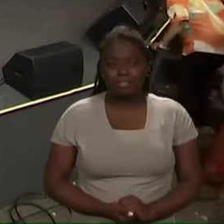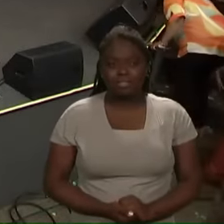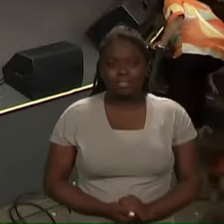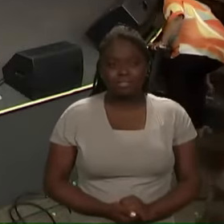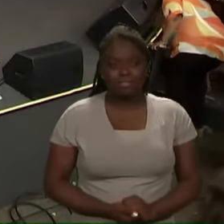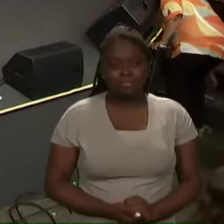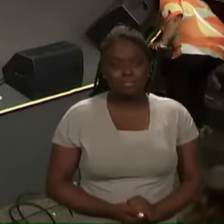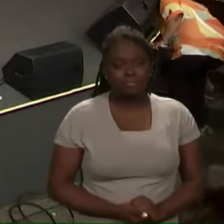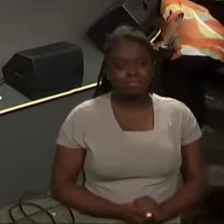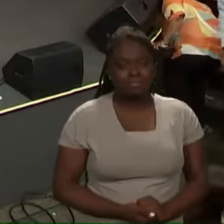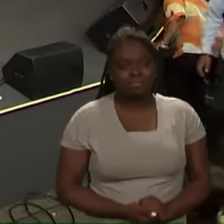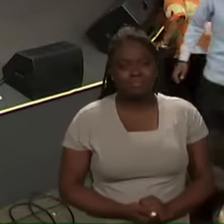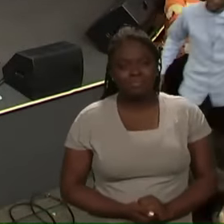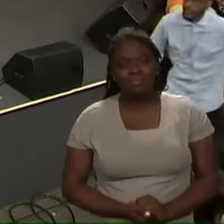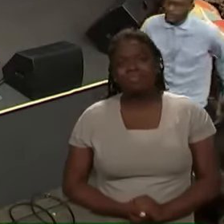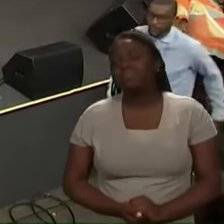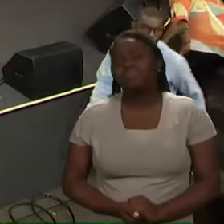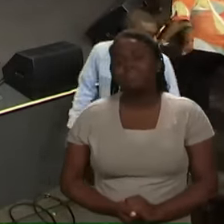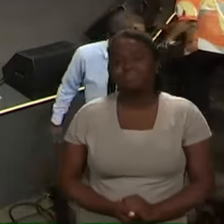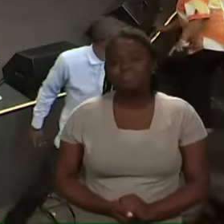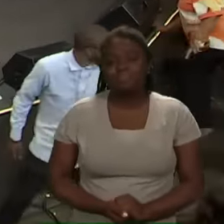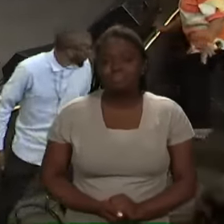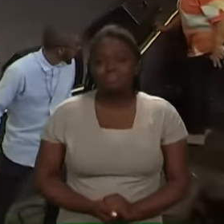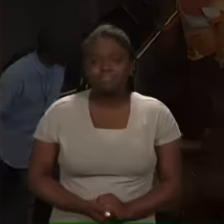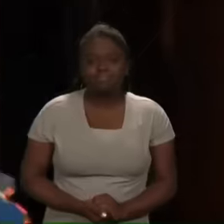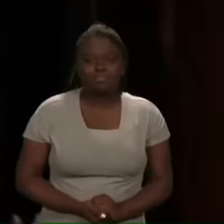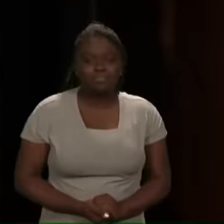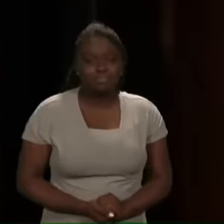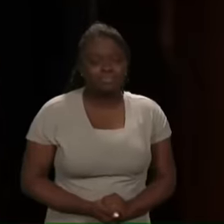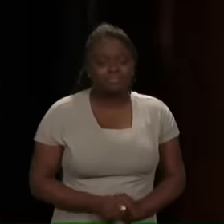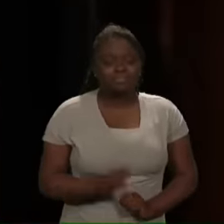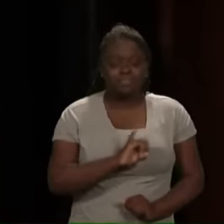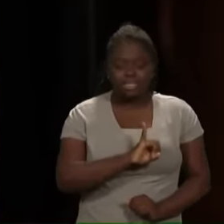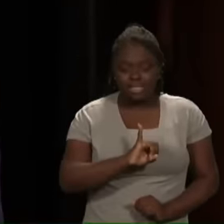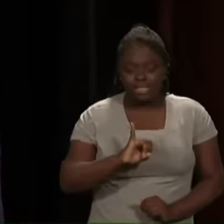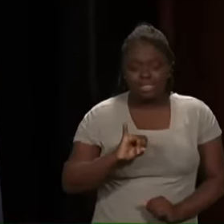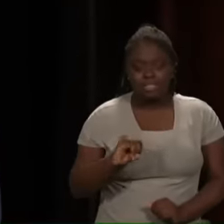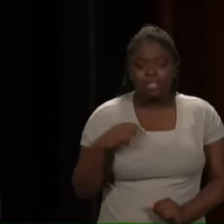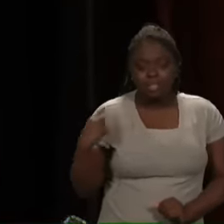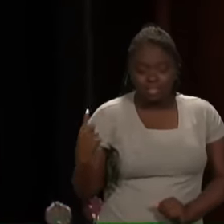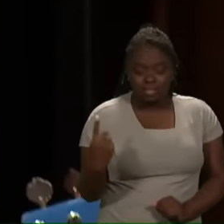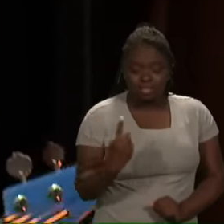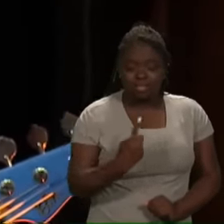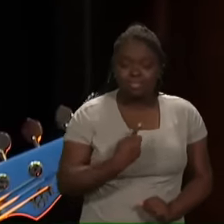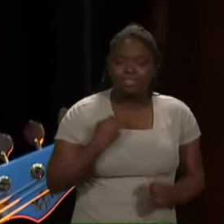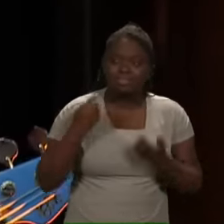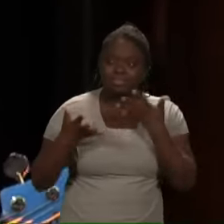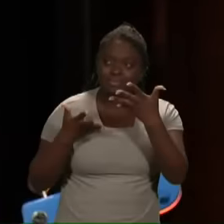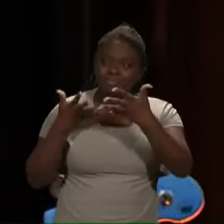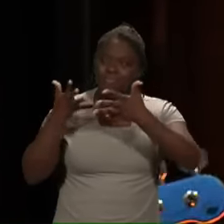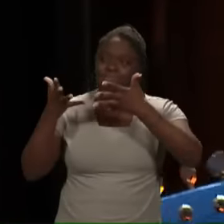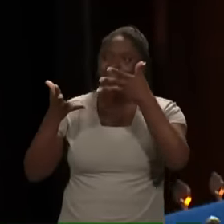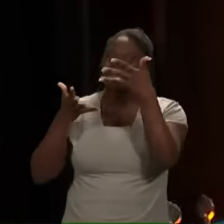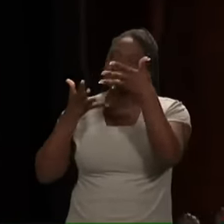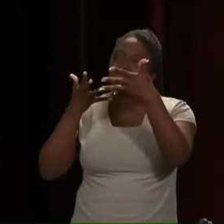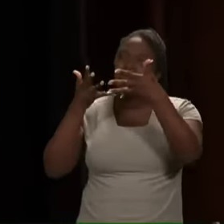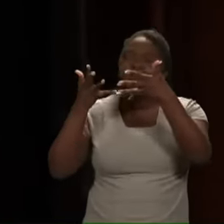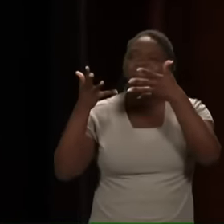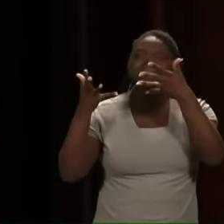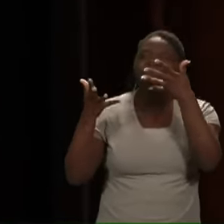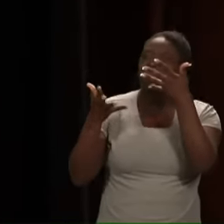Se nós a Ti confessarmos e seguirmos.